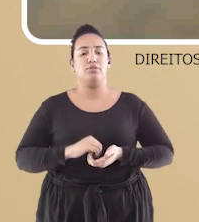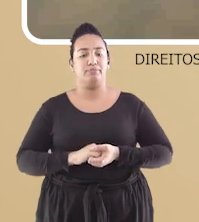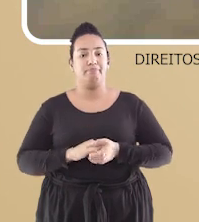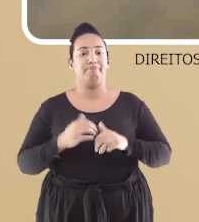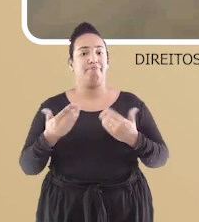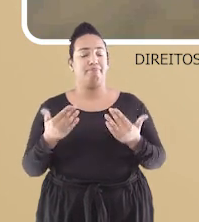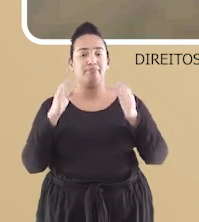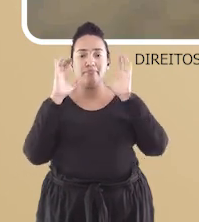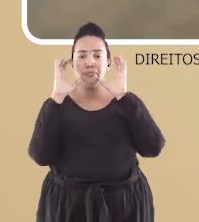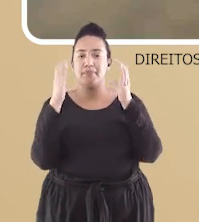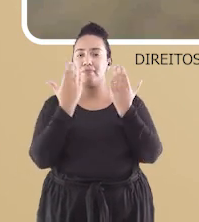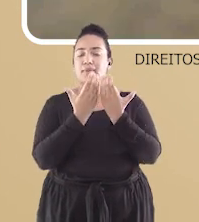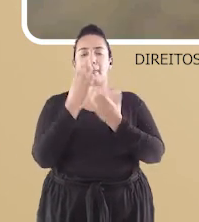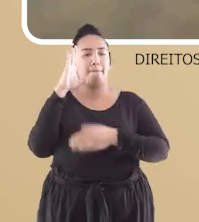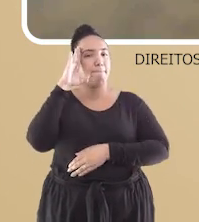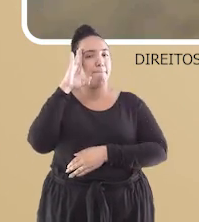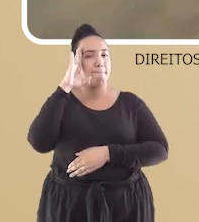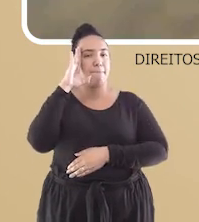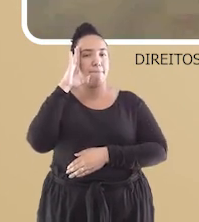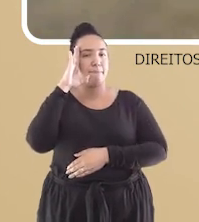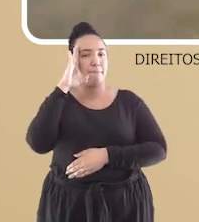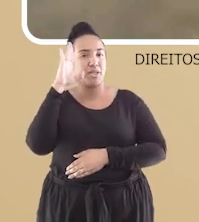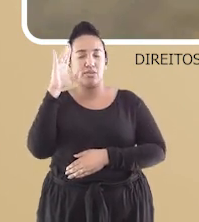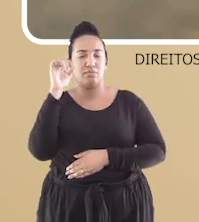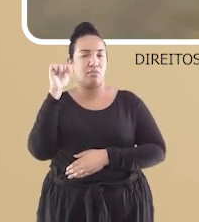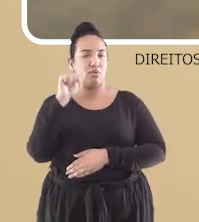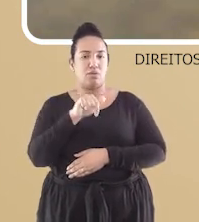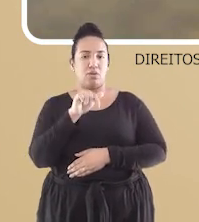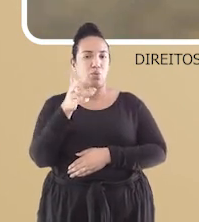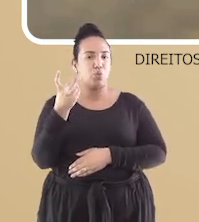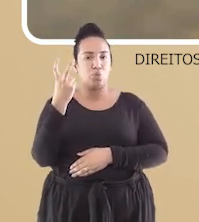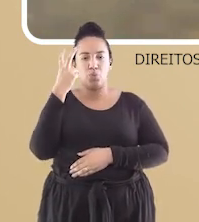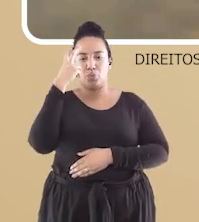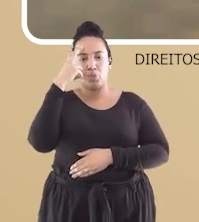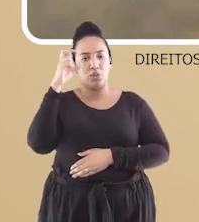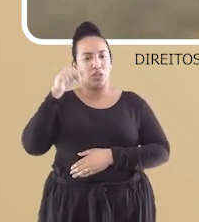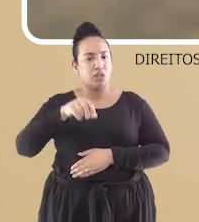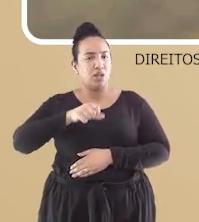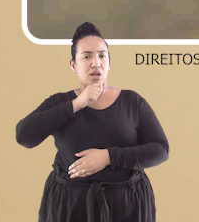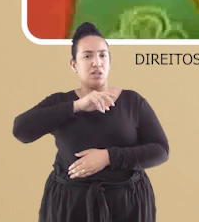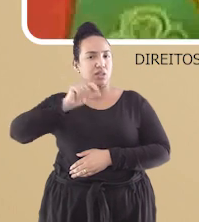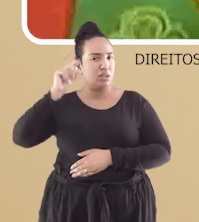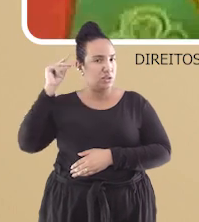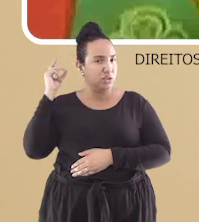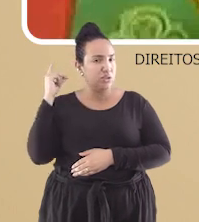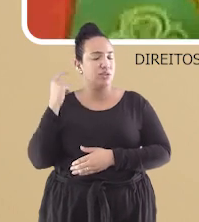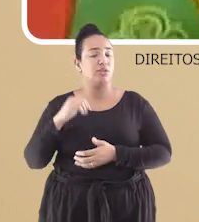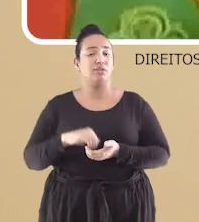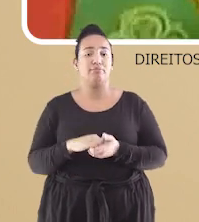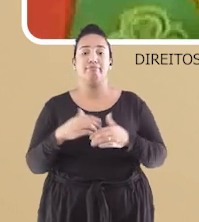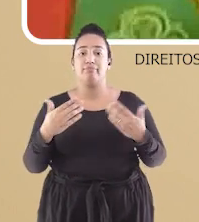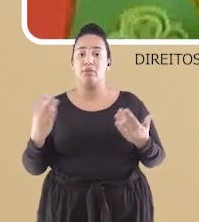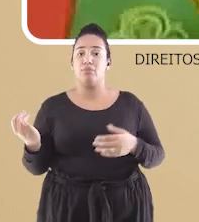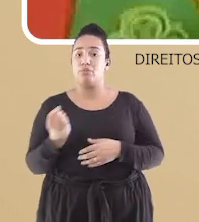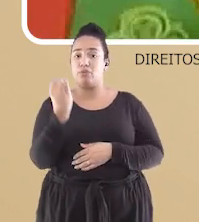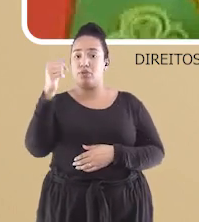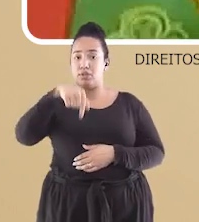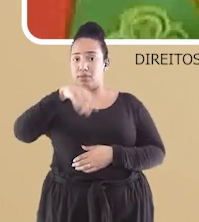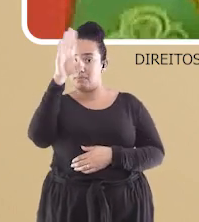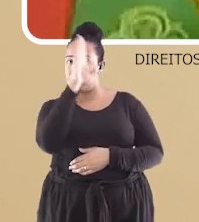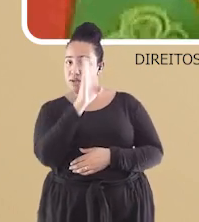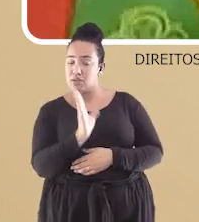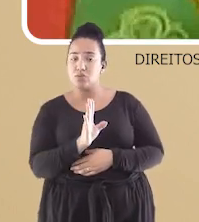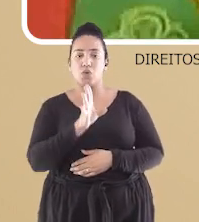um dos principais fatores para que você possa manter uma cultura tão antiga viva, né? É importante que o Brasil conheça e que o